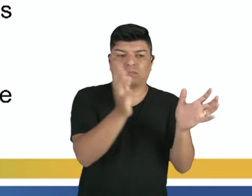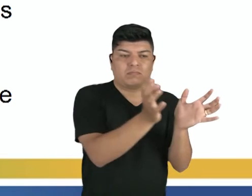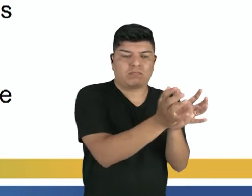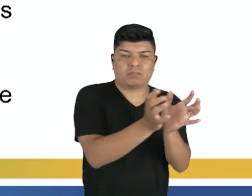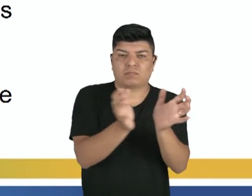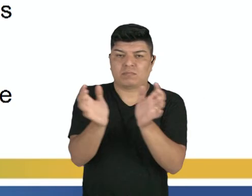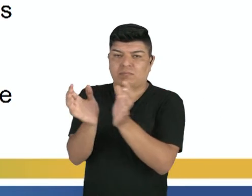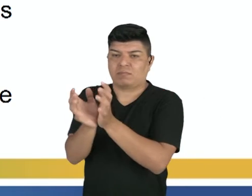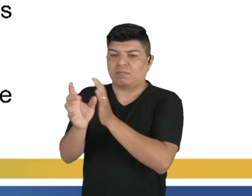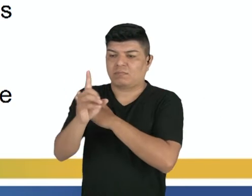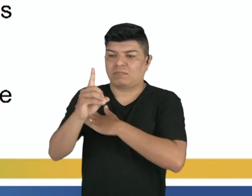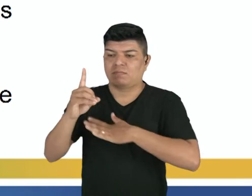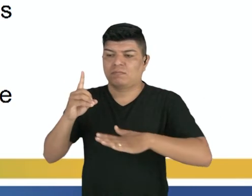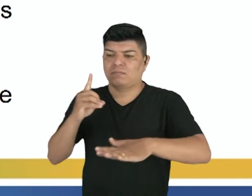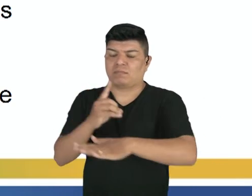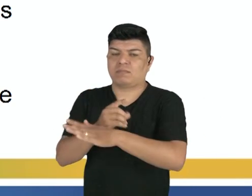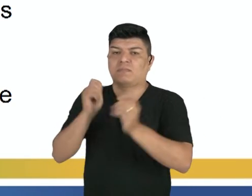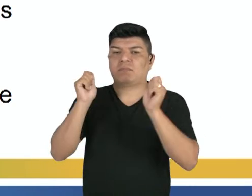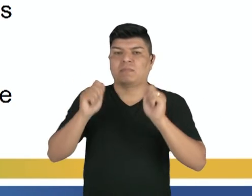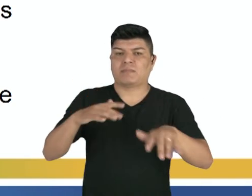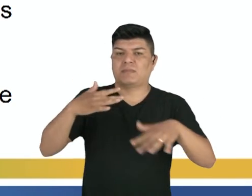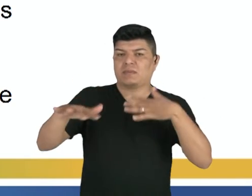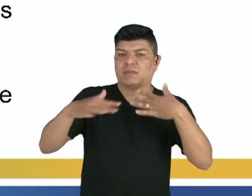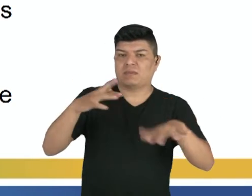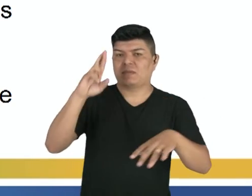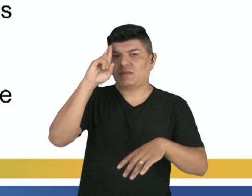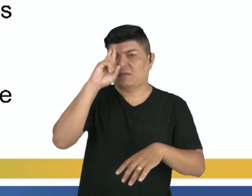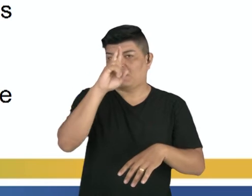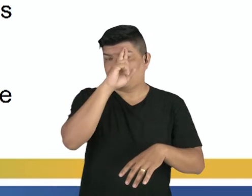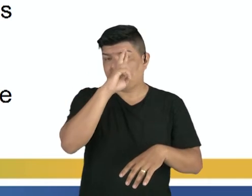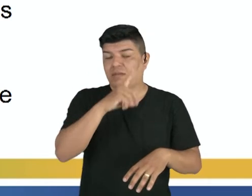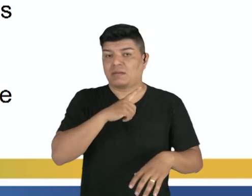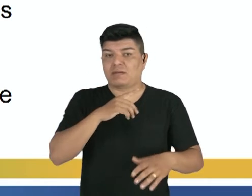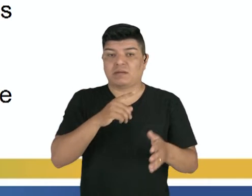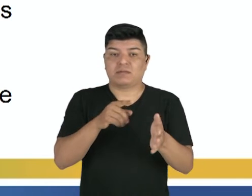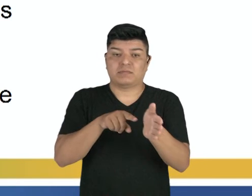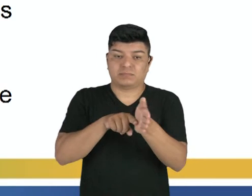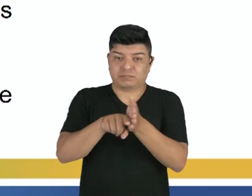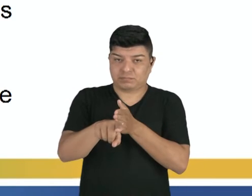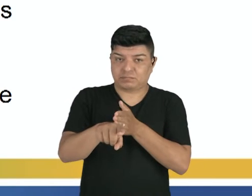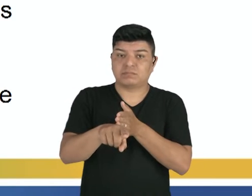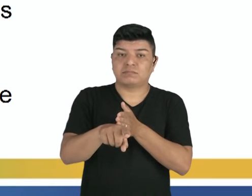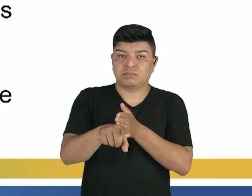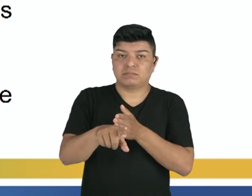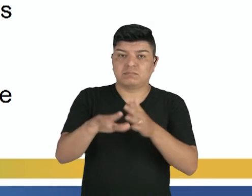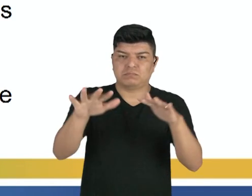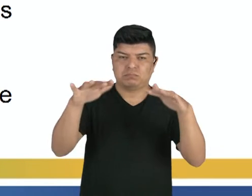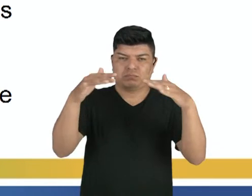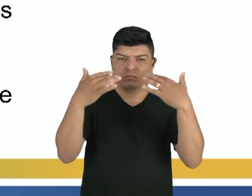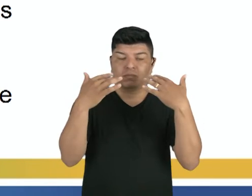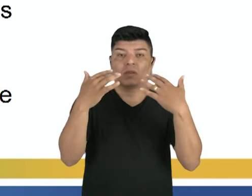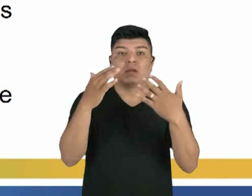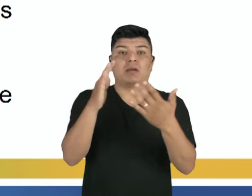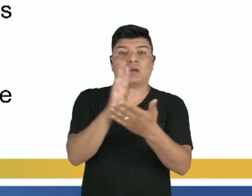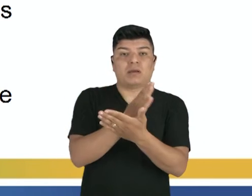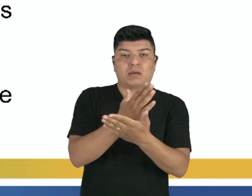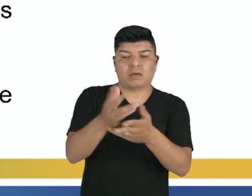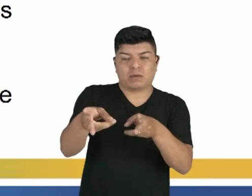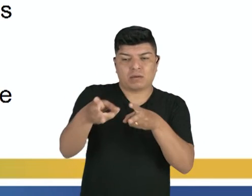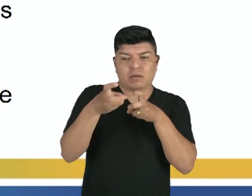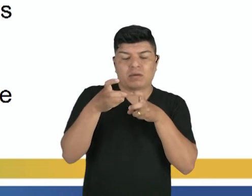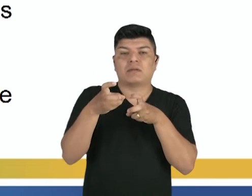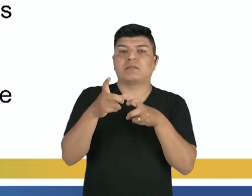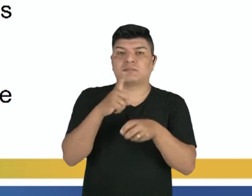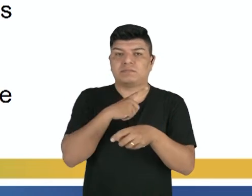sociais pode mover a história. Ou seja, temos um enunciado que ele chama atenção para alguns